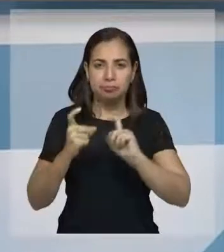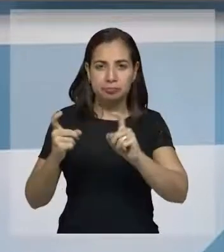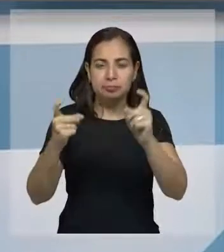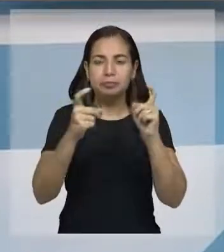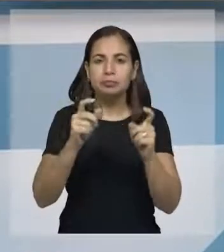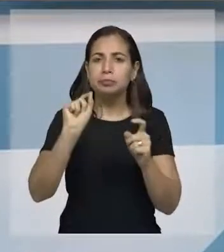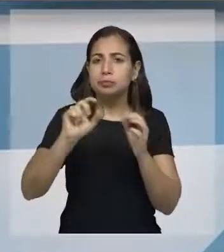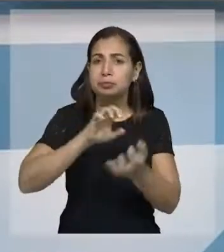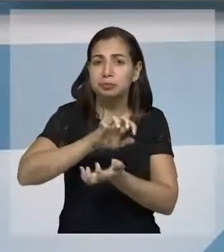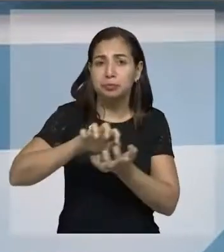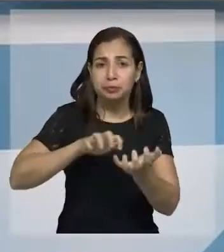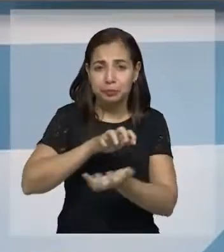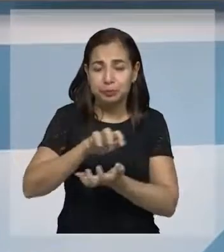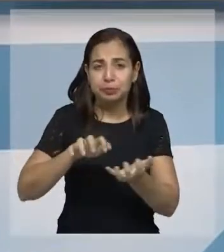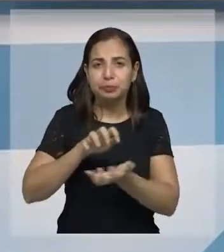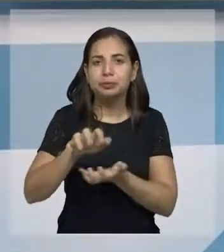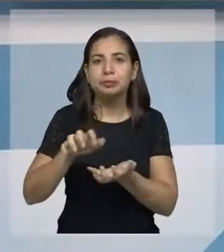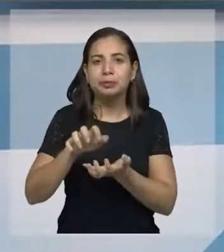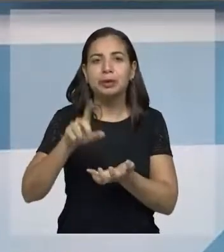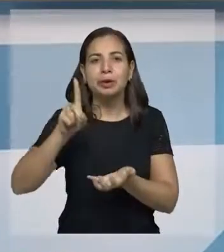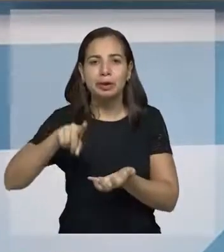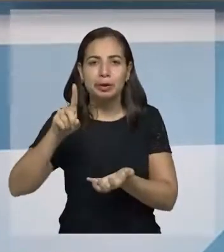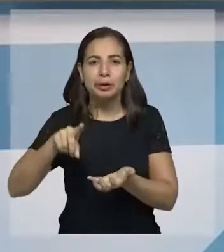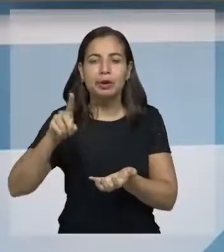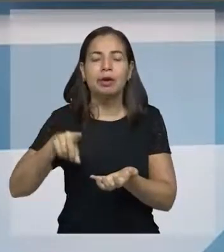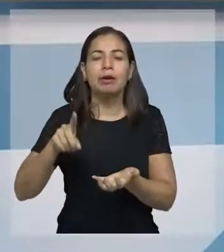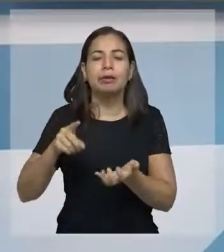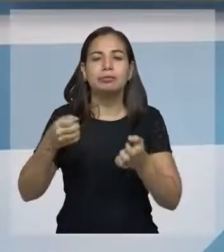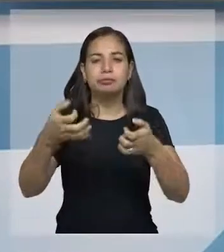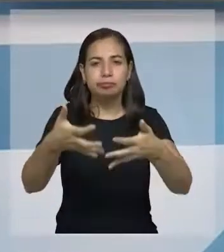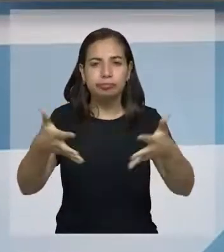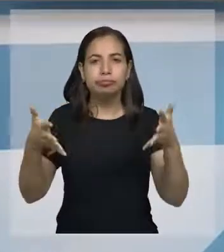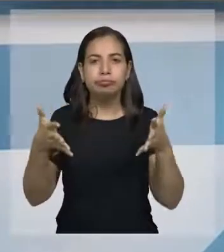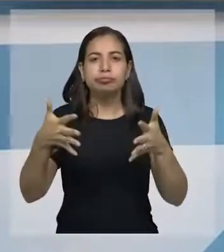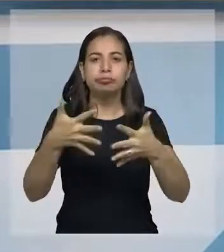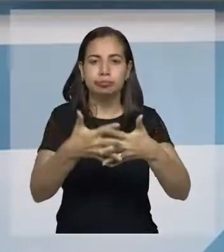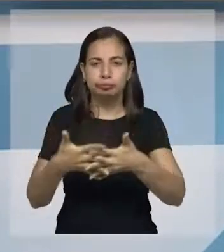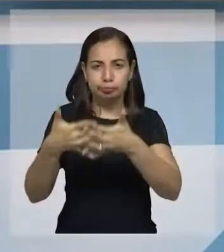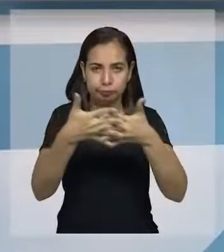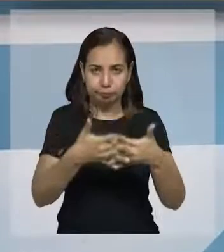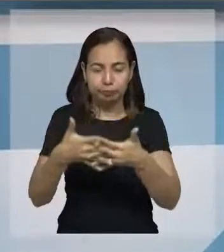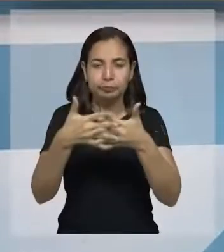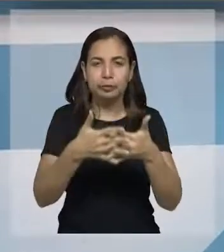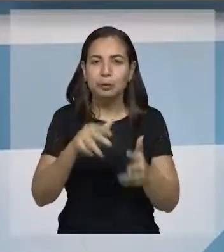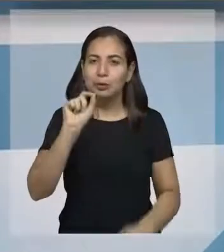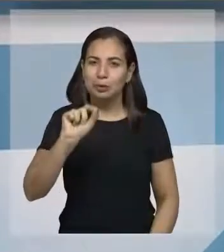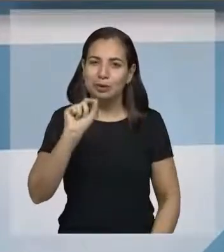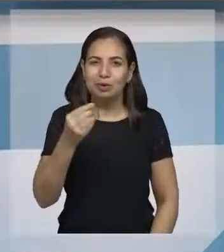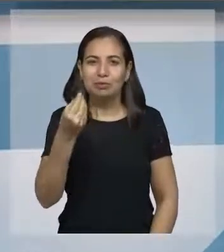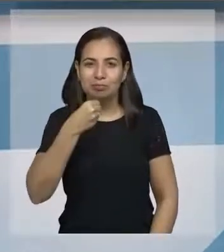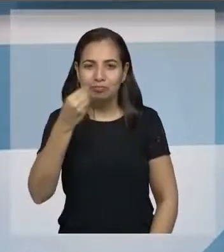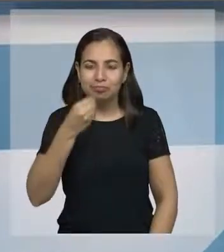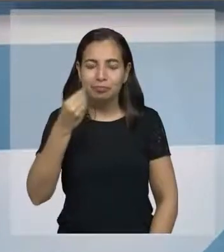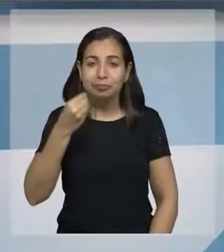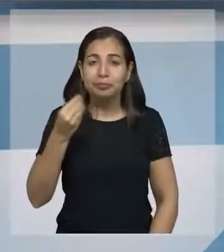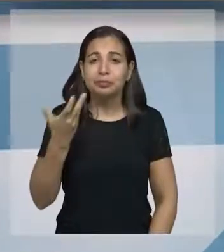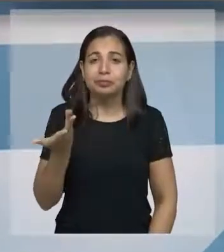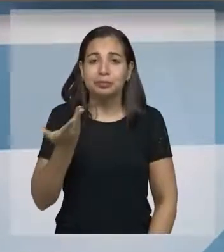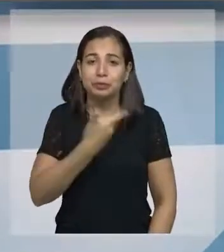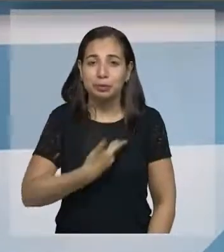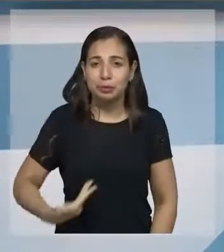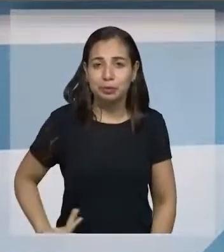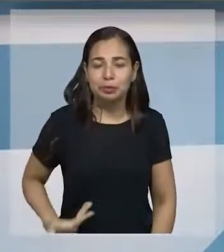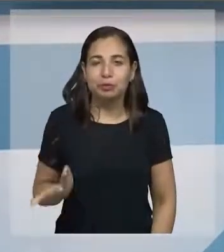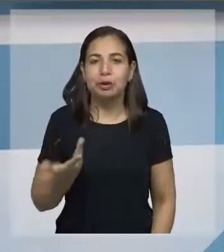ocasionado pela greve dos caminhoneiros, a fragilidade do governo ante as soluções que precisam ser tomadas para que